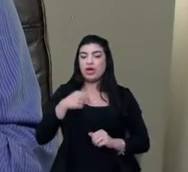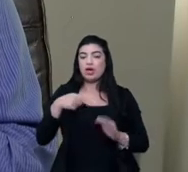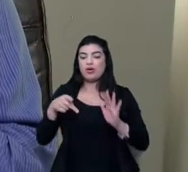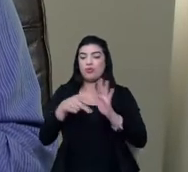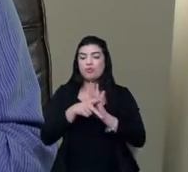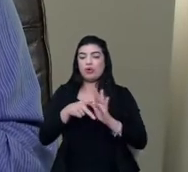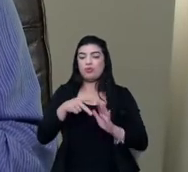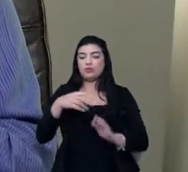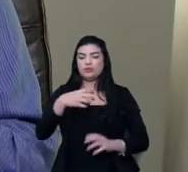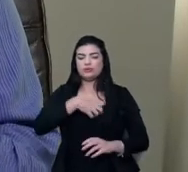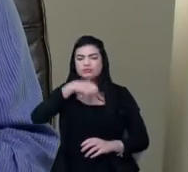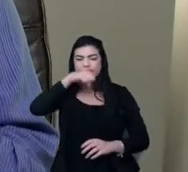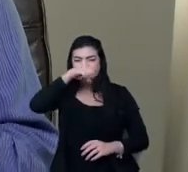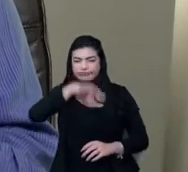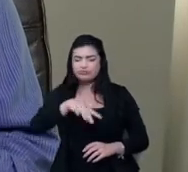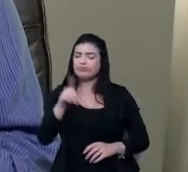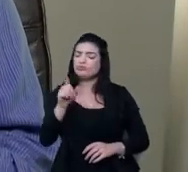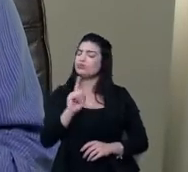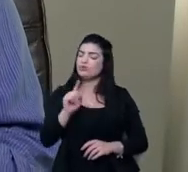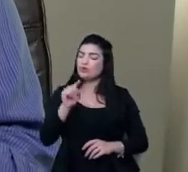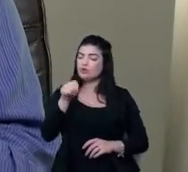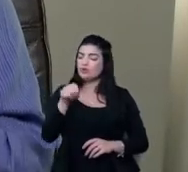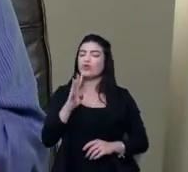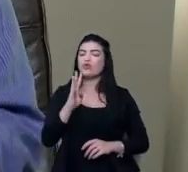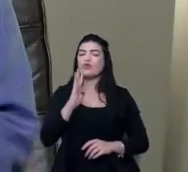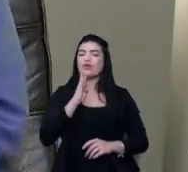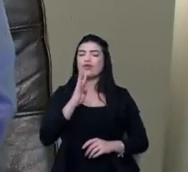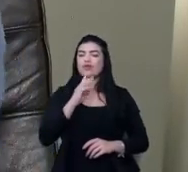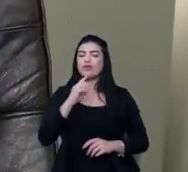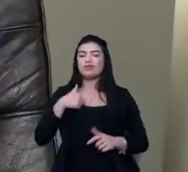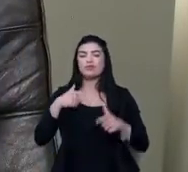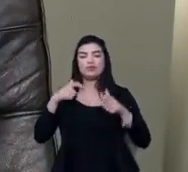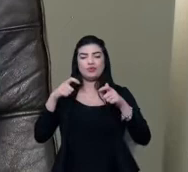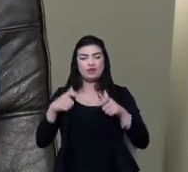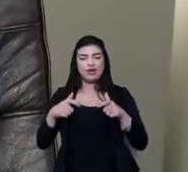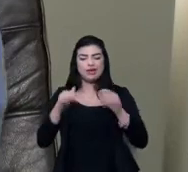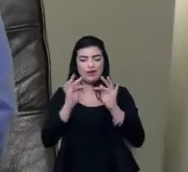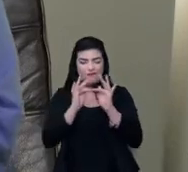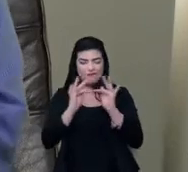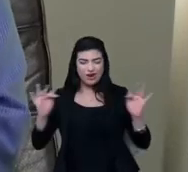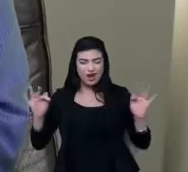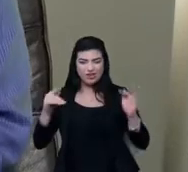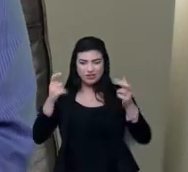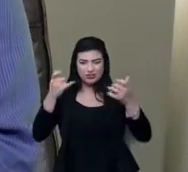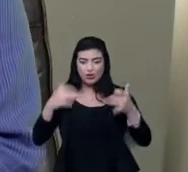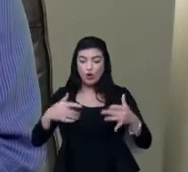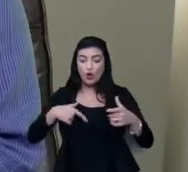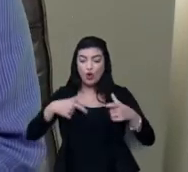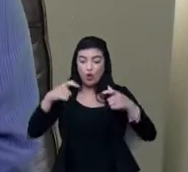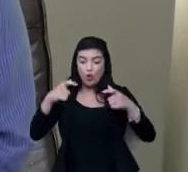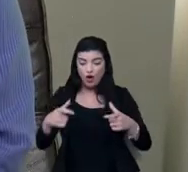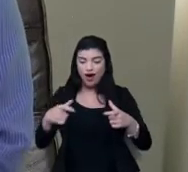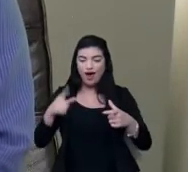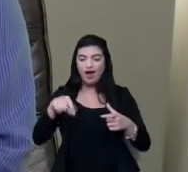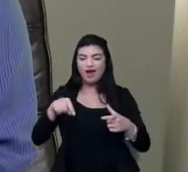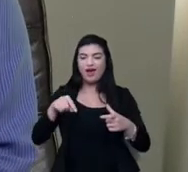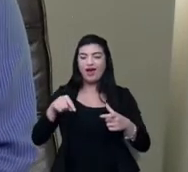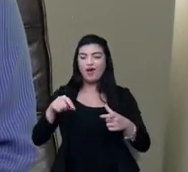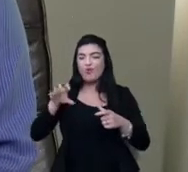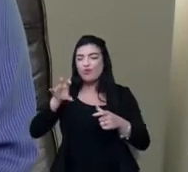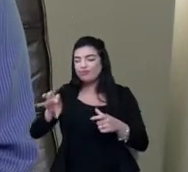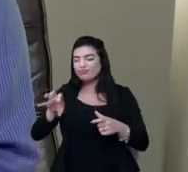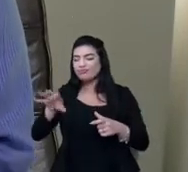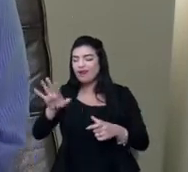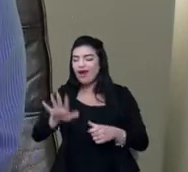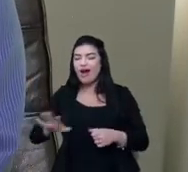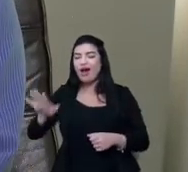você sabe bem, conheço o meu lugar. Então, consciente desse meu lugar no mundo, eu tentei fazer essa exposição, essa